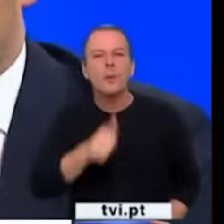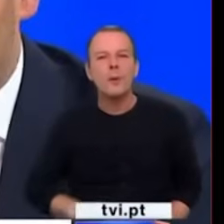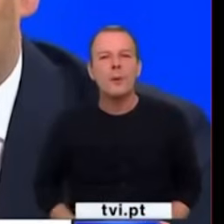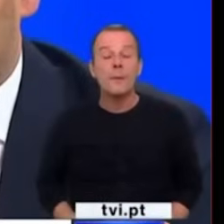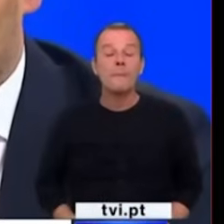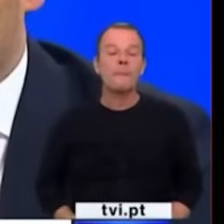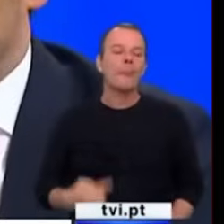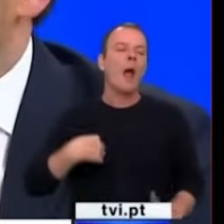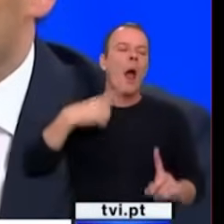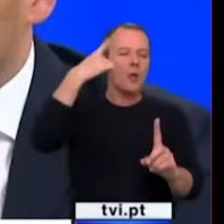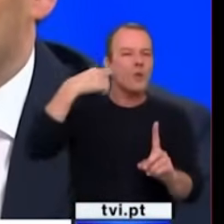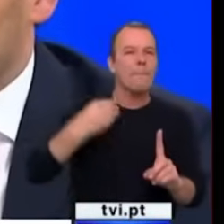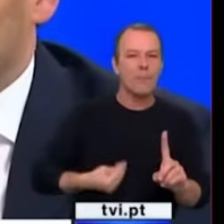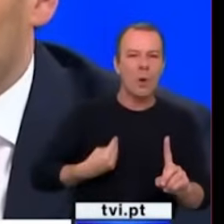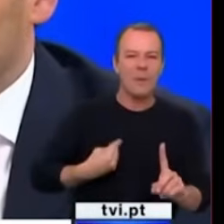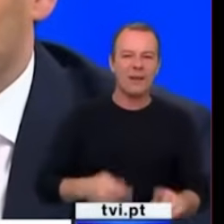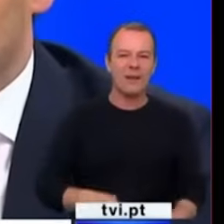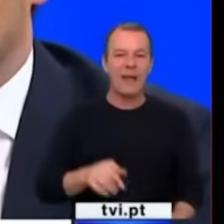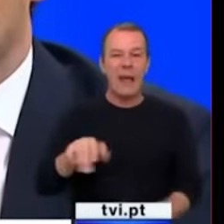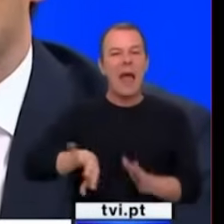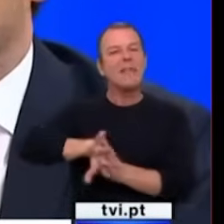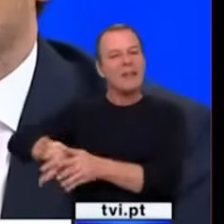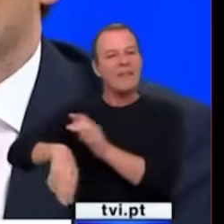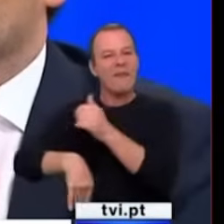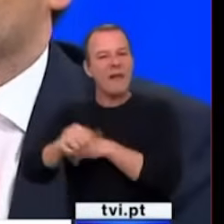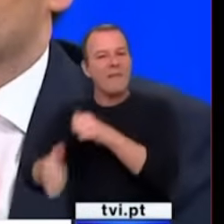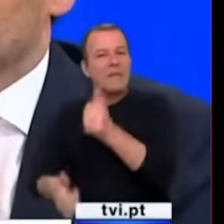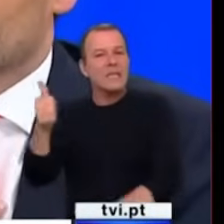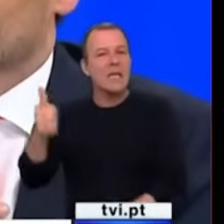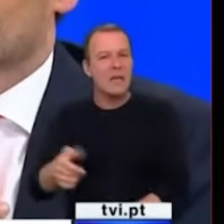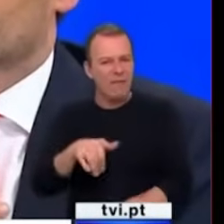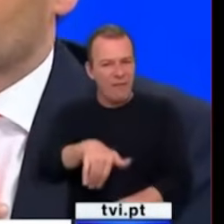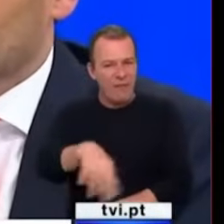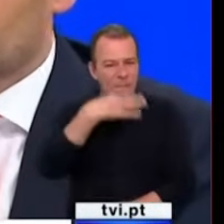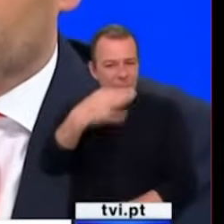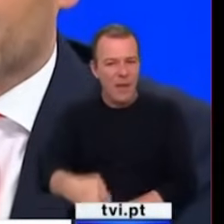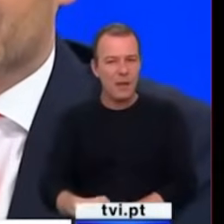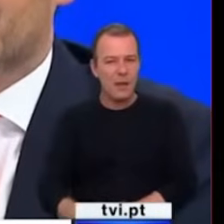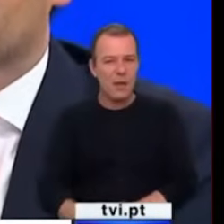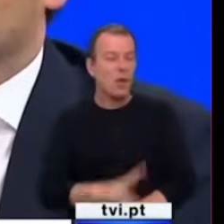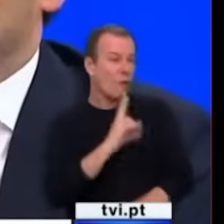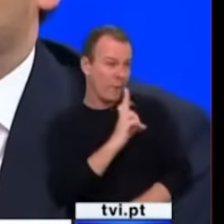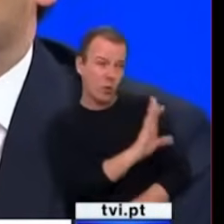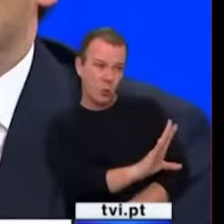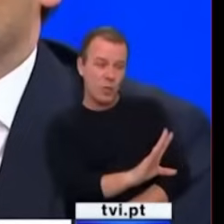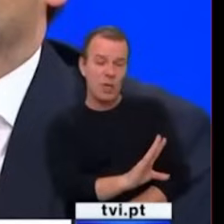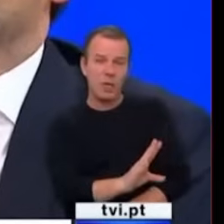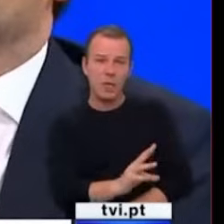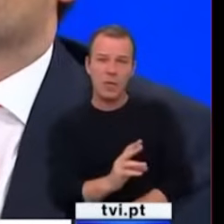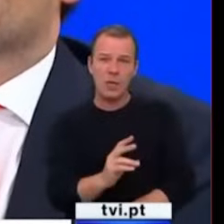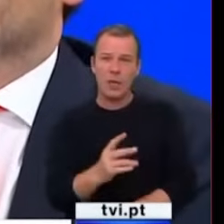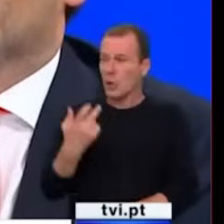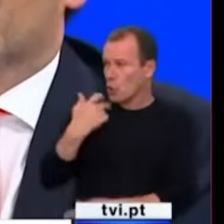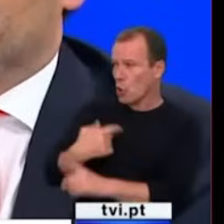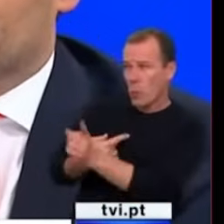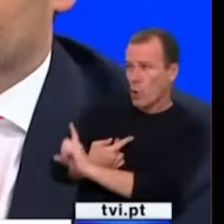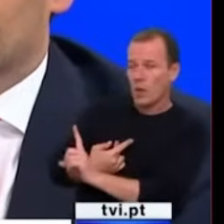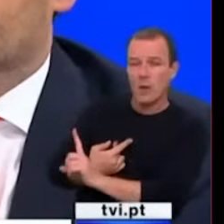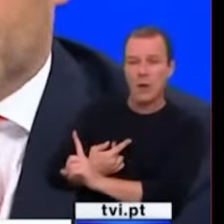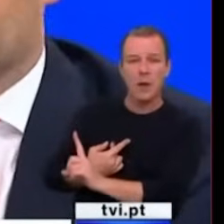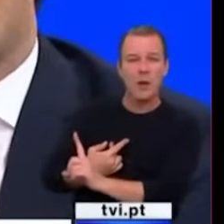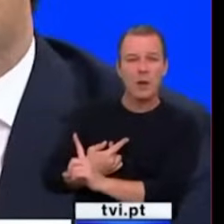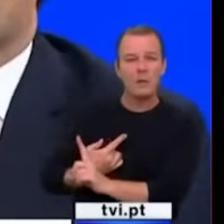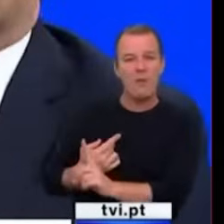que está preocupado com isso não se preocupe que a direita vai mesmo vencer mas eu já vi uma coisa não vou responder assimos concluir